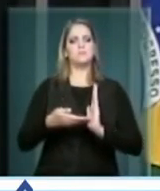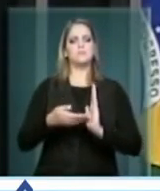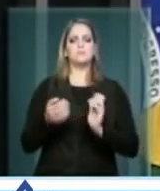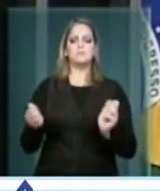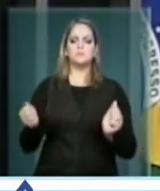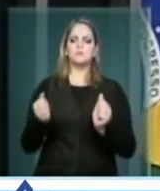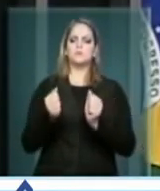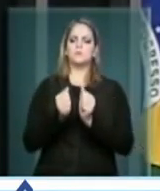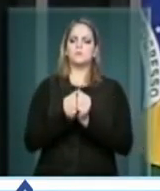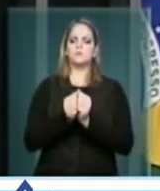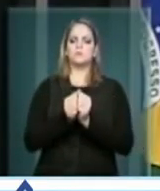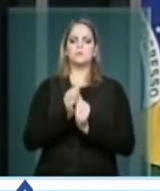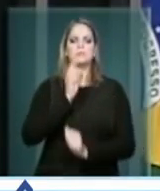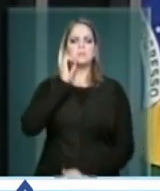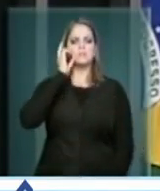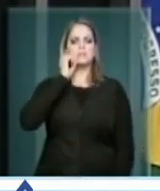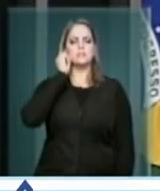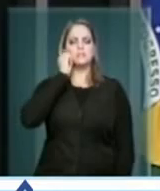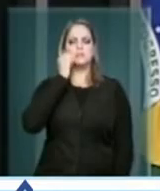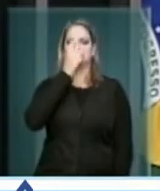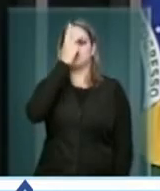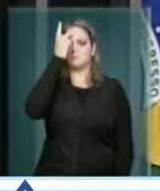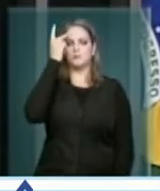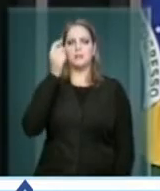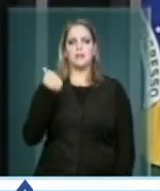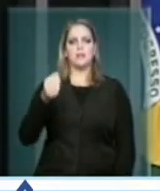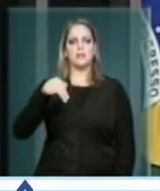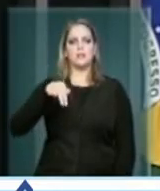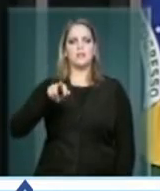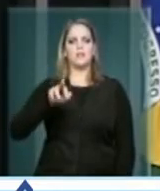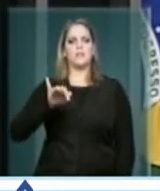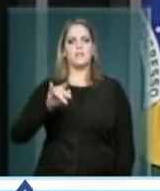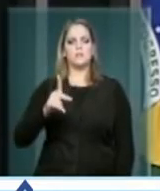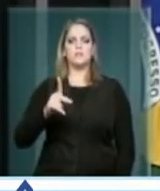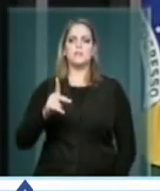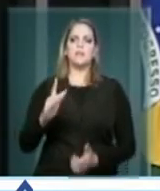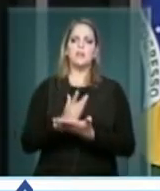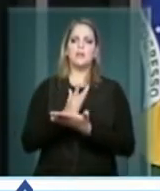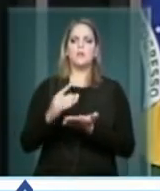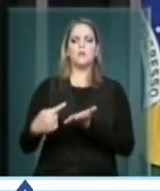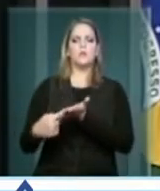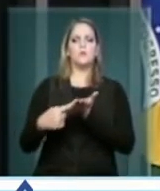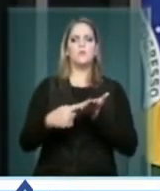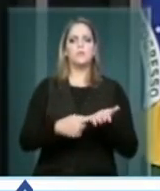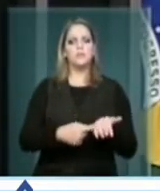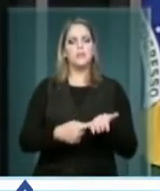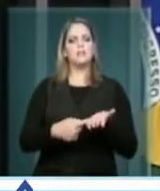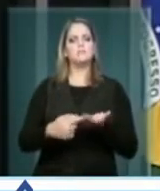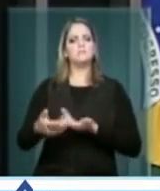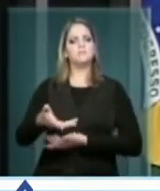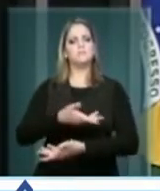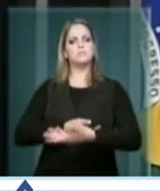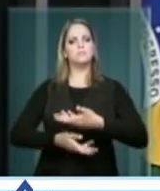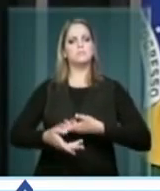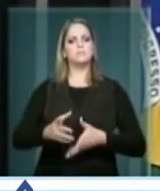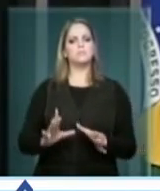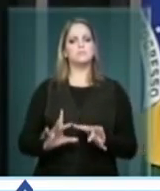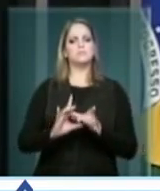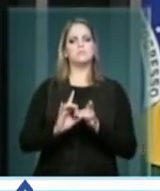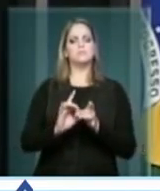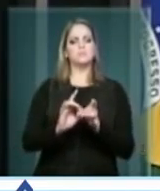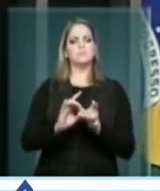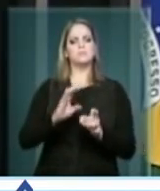parlamentares e participantes da ANFIP, convidados, aqui estivéssemos para prestar a nossa homenagem